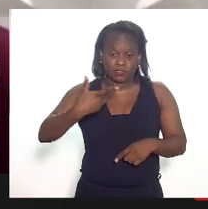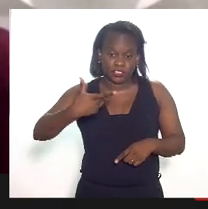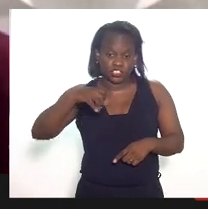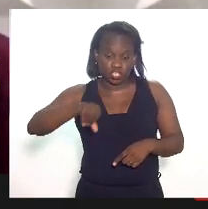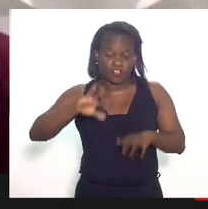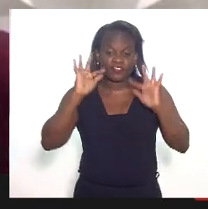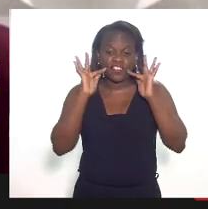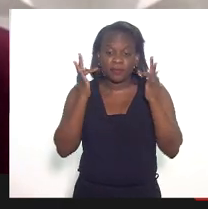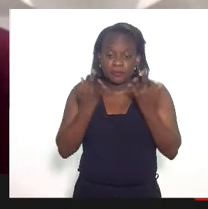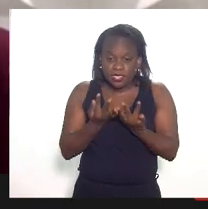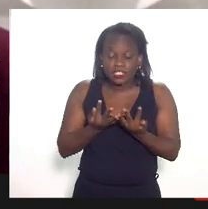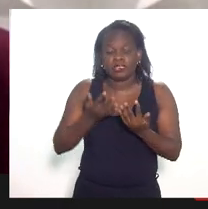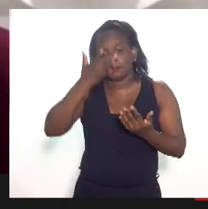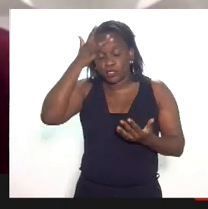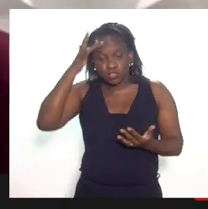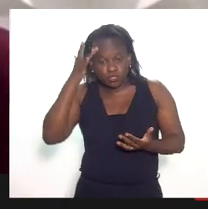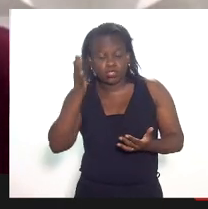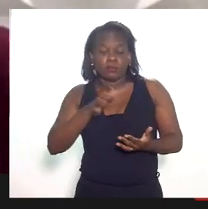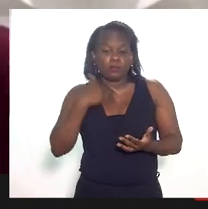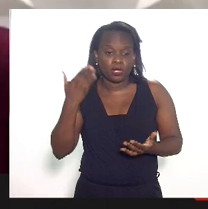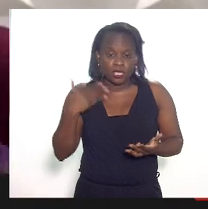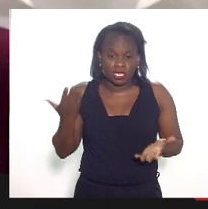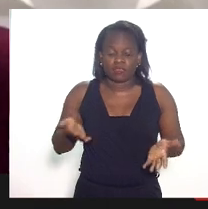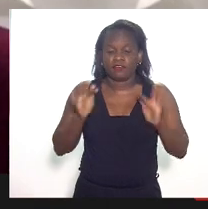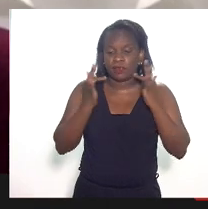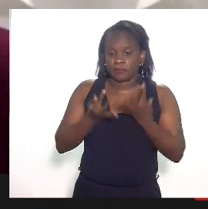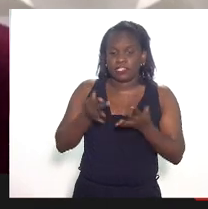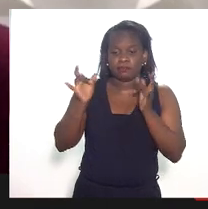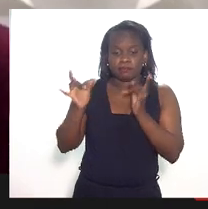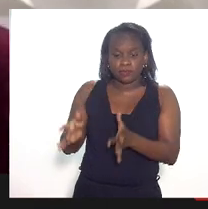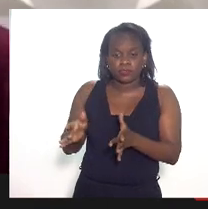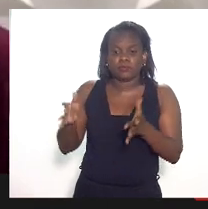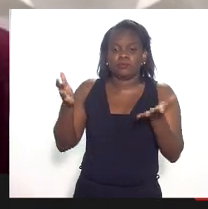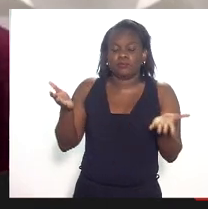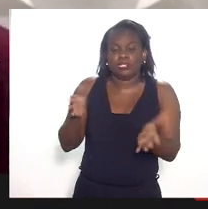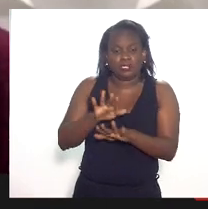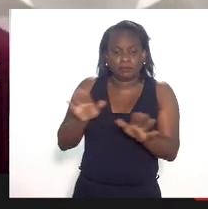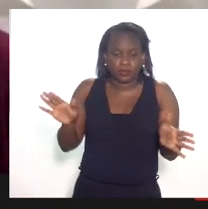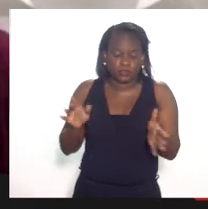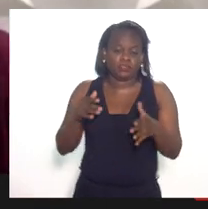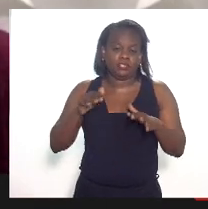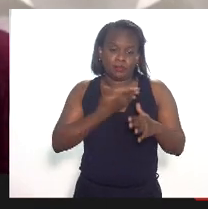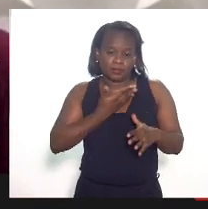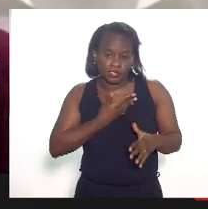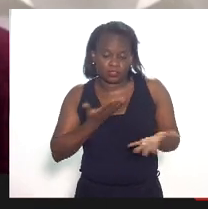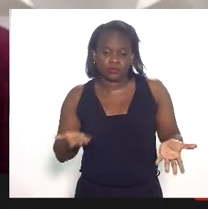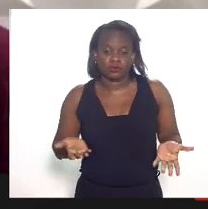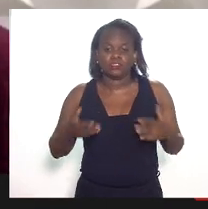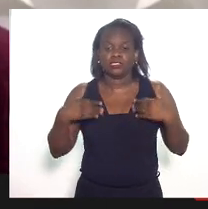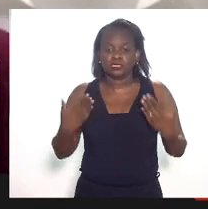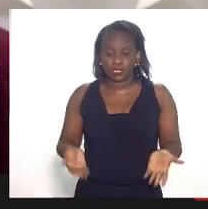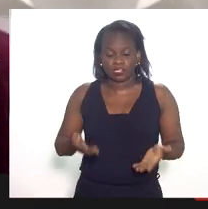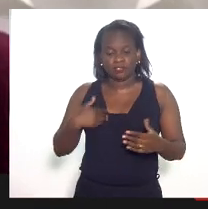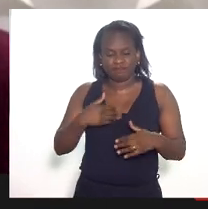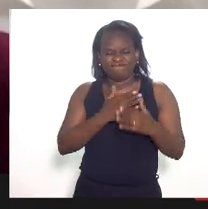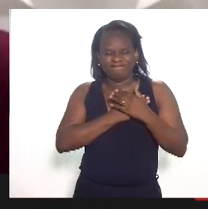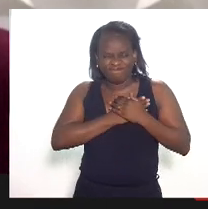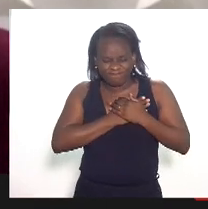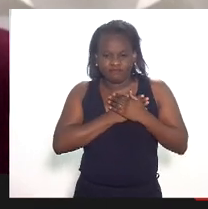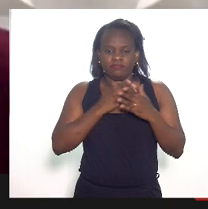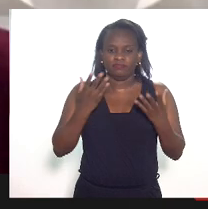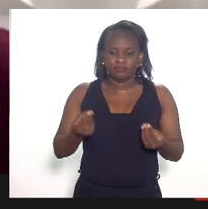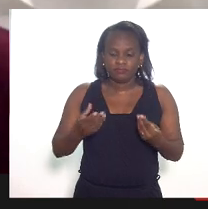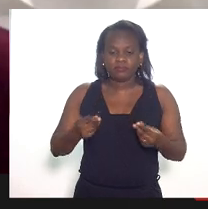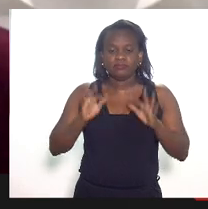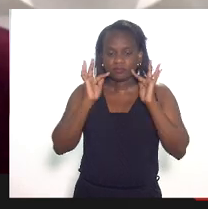40.429 famílias, pessoas que deixaram suas famílias, seus entes queridos, seus amigos. Então, em solidariedade